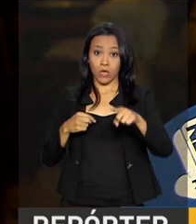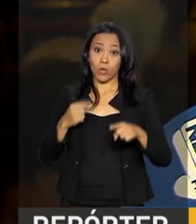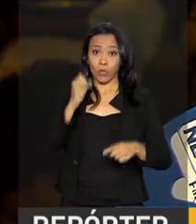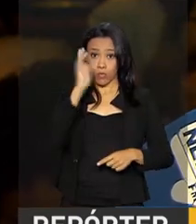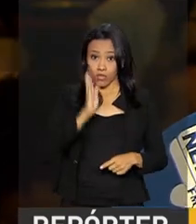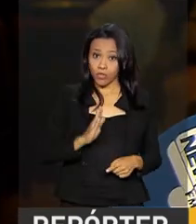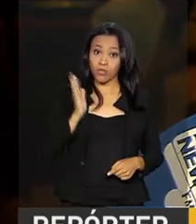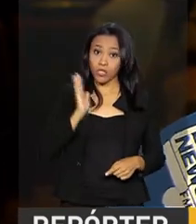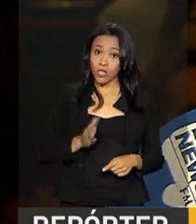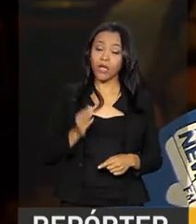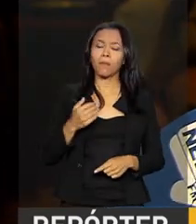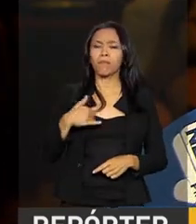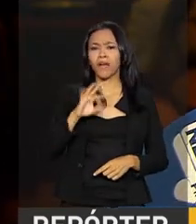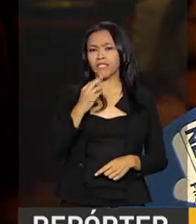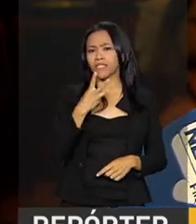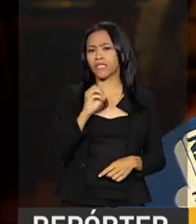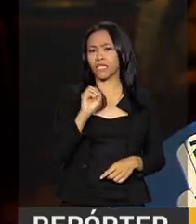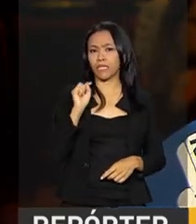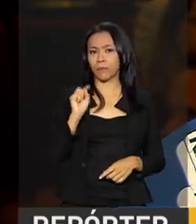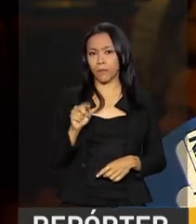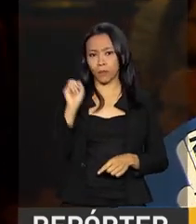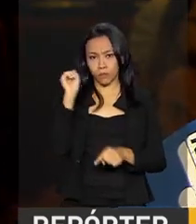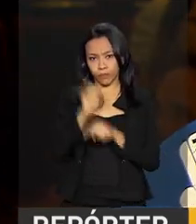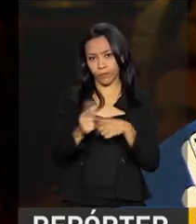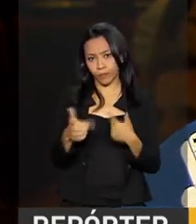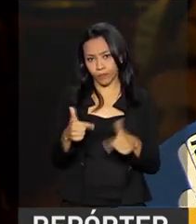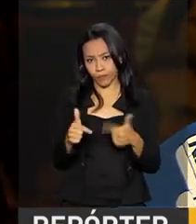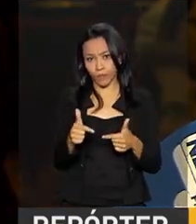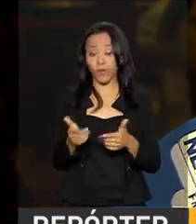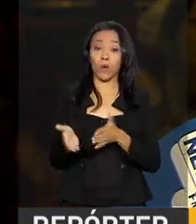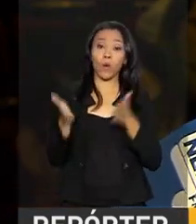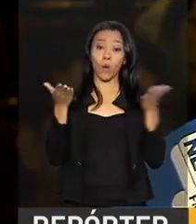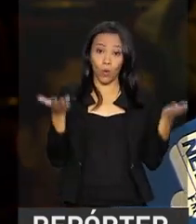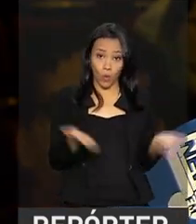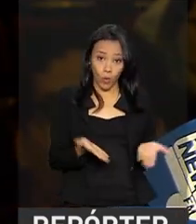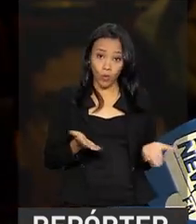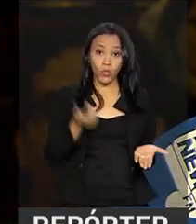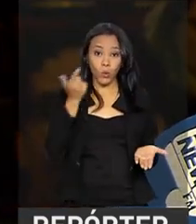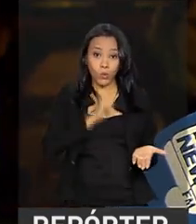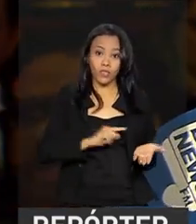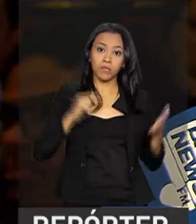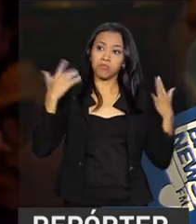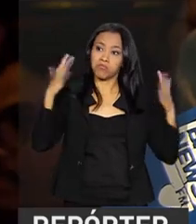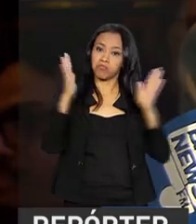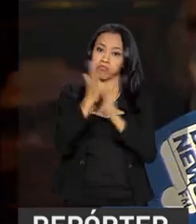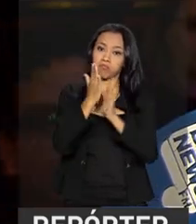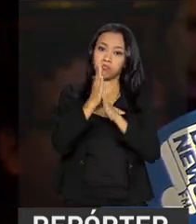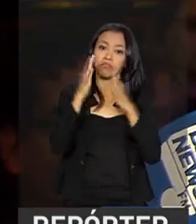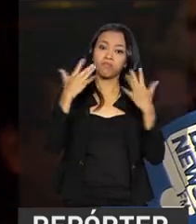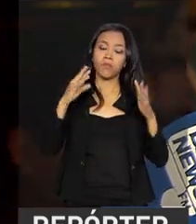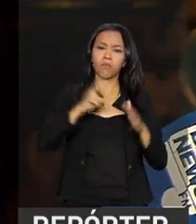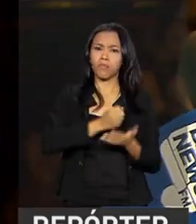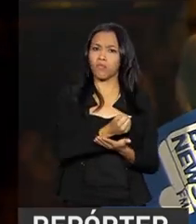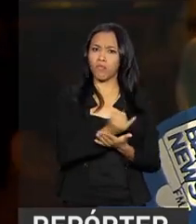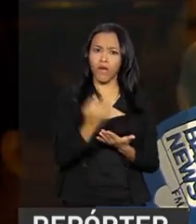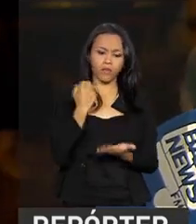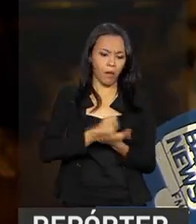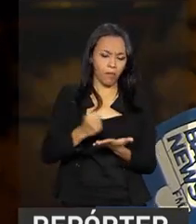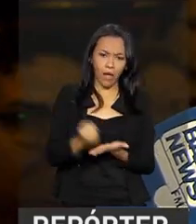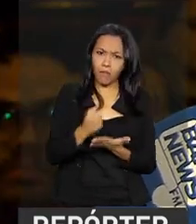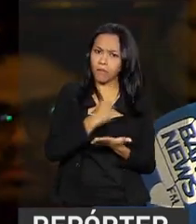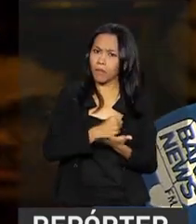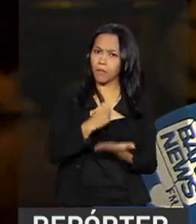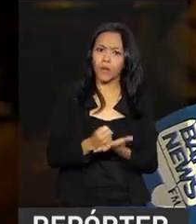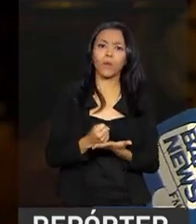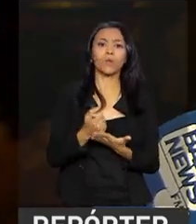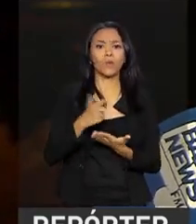postos de trabalho por mês hoje nós comemoramos um estoque positivo com carteira assinada de mais de 304 mil postos de